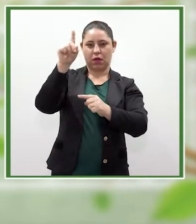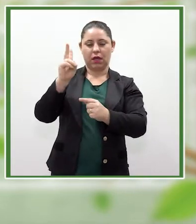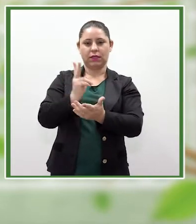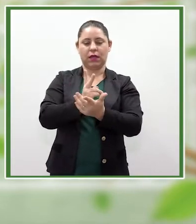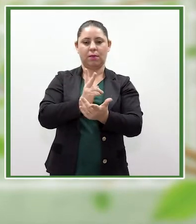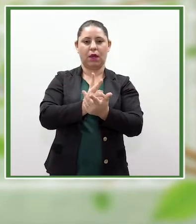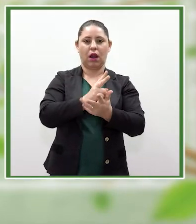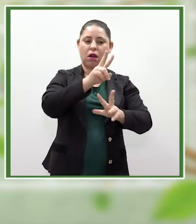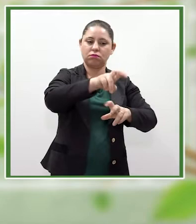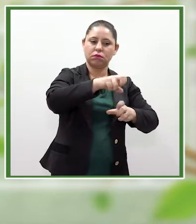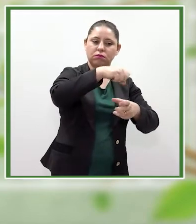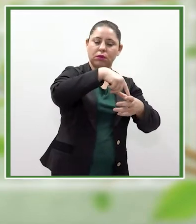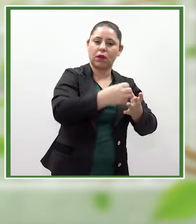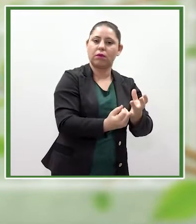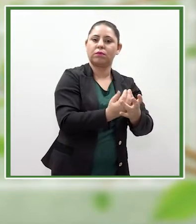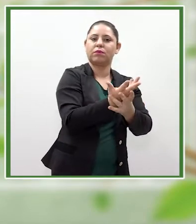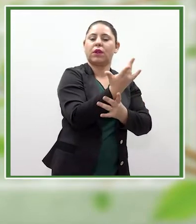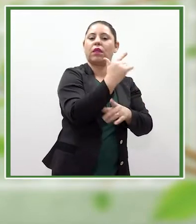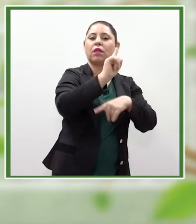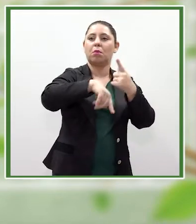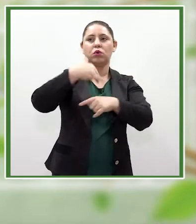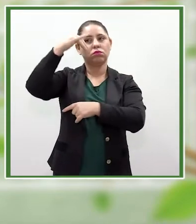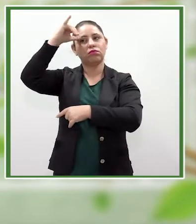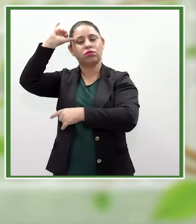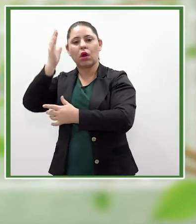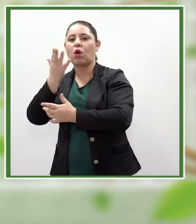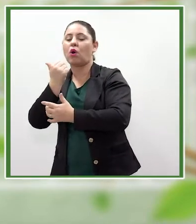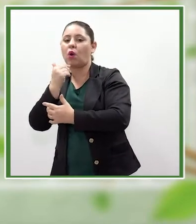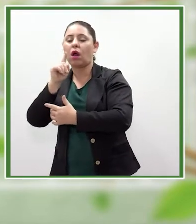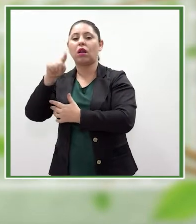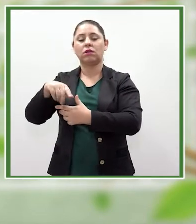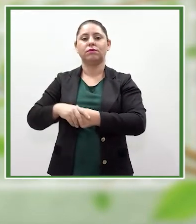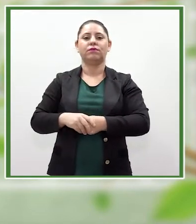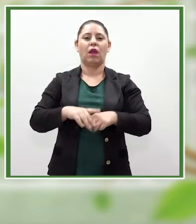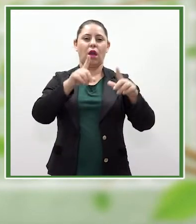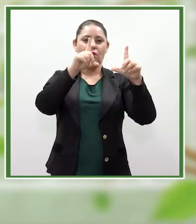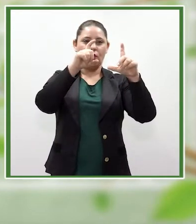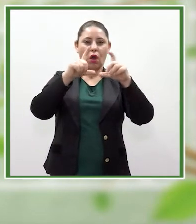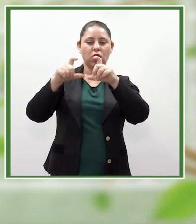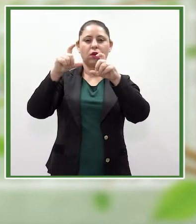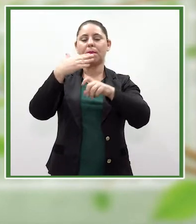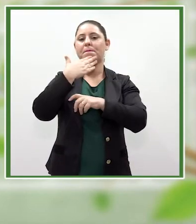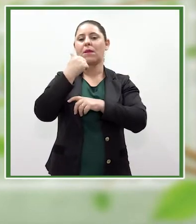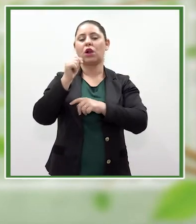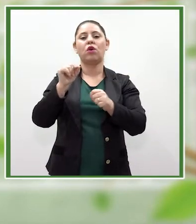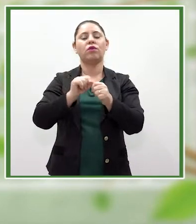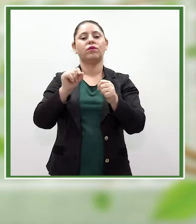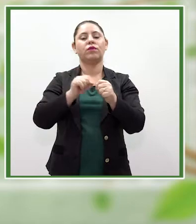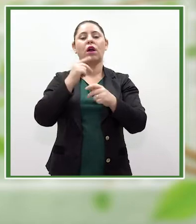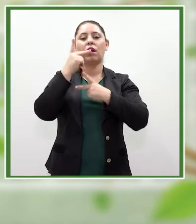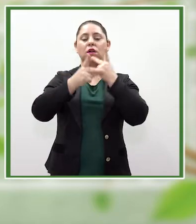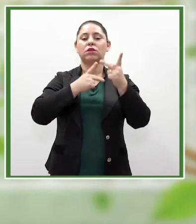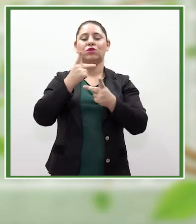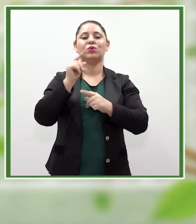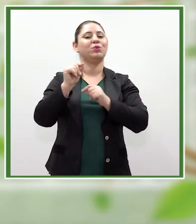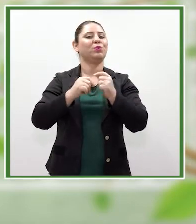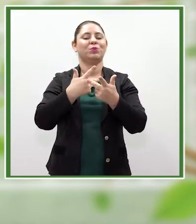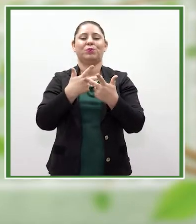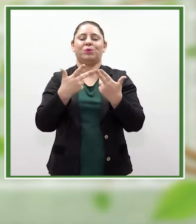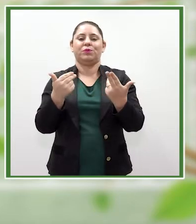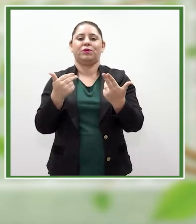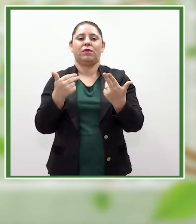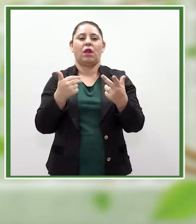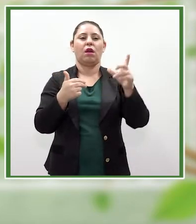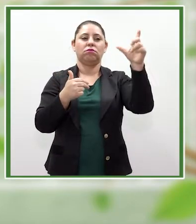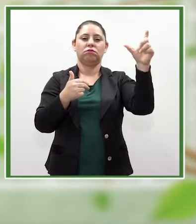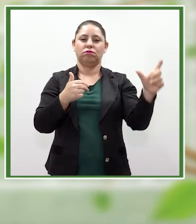São Mateus, produzindo, aqui no caso, 2 toneladas de soja por hectare, e do lado direito,